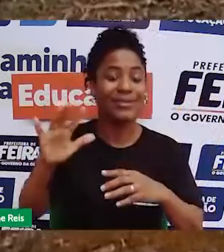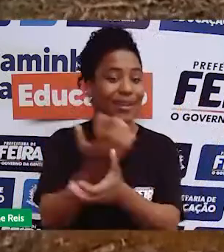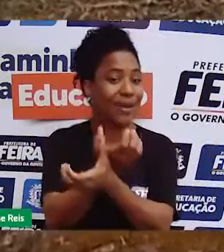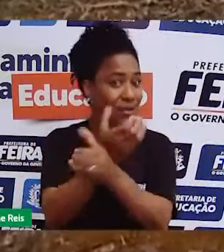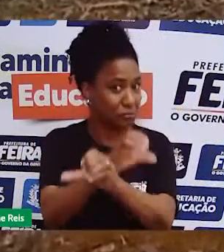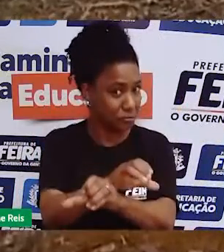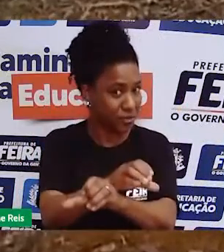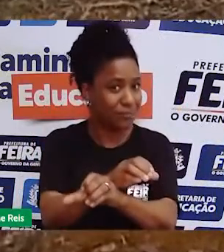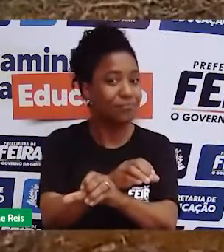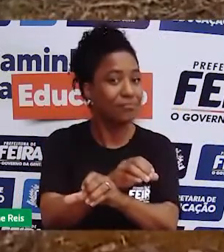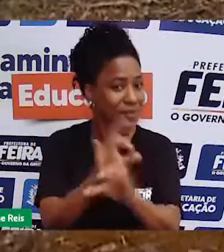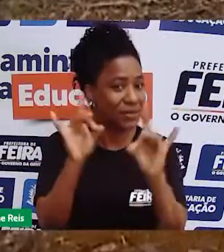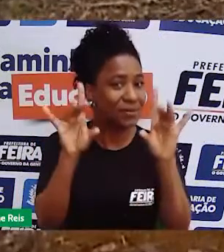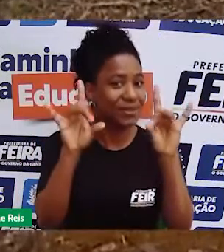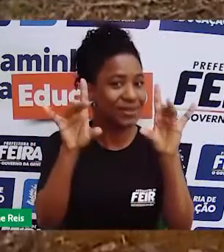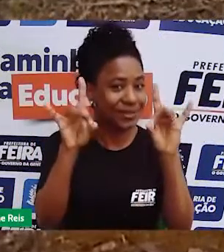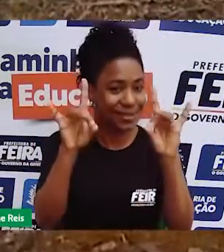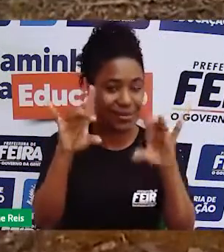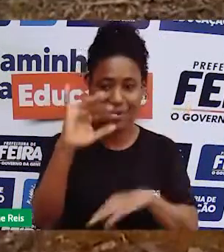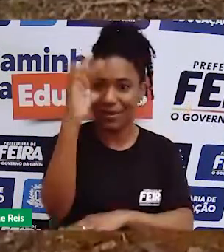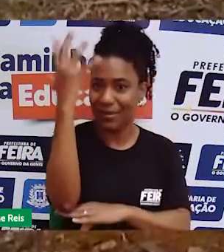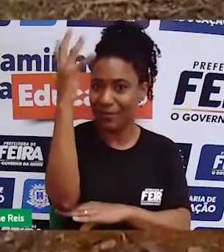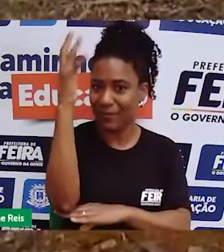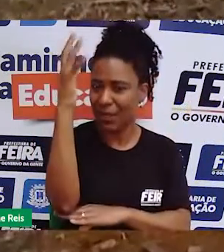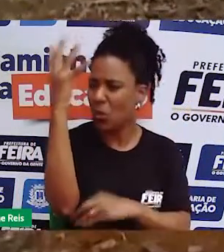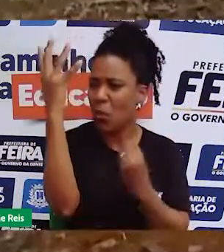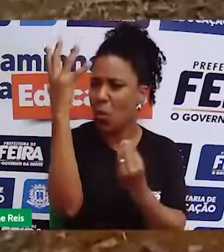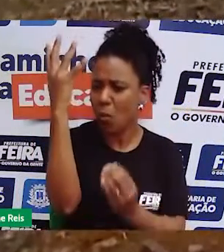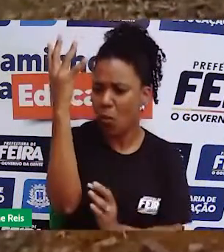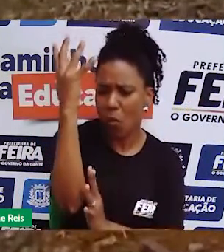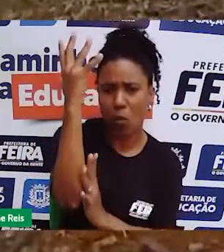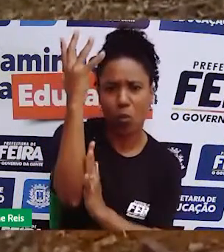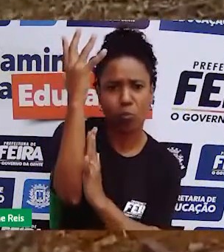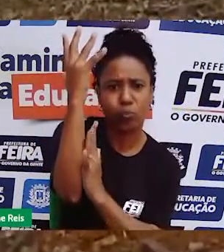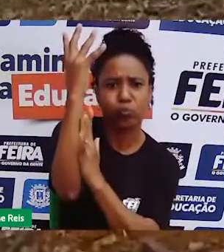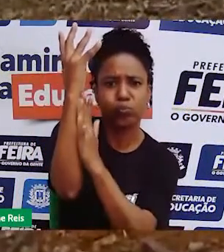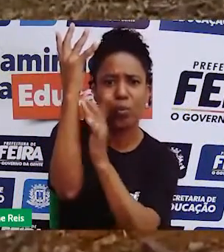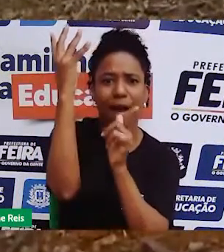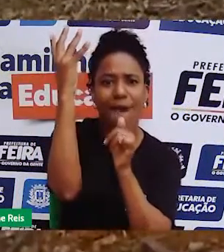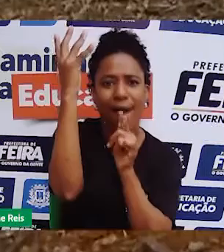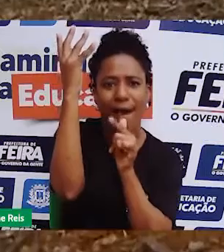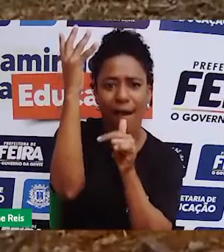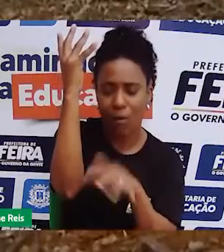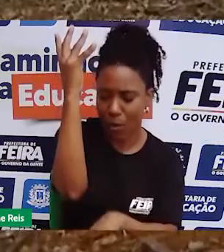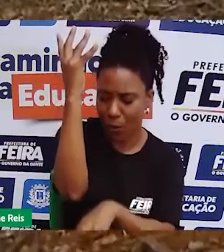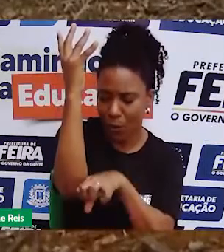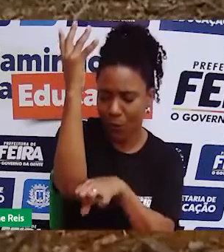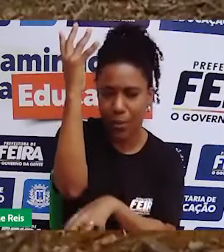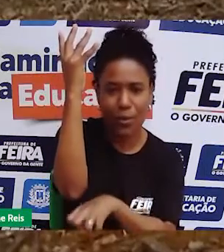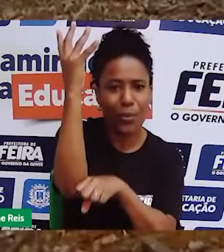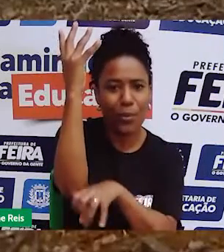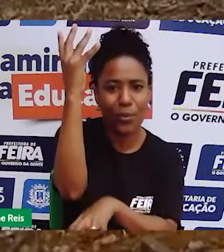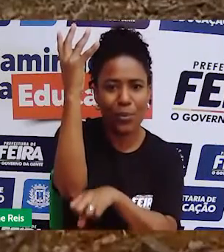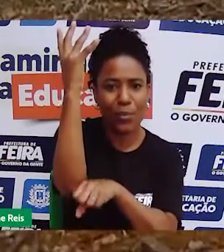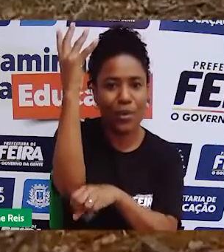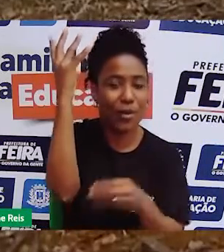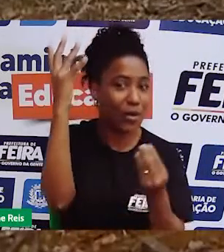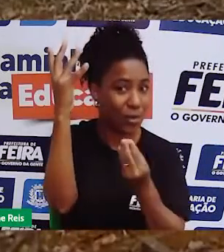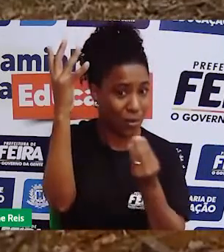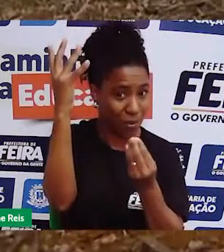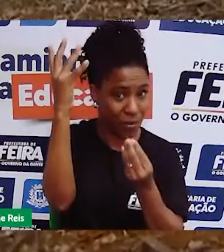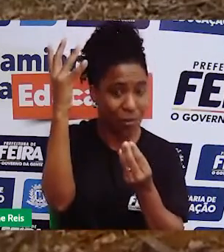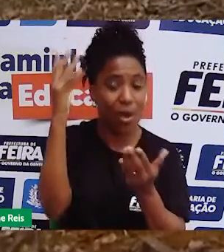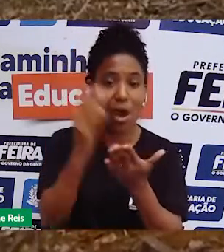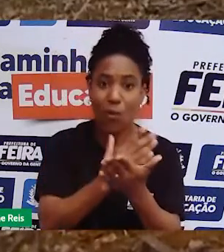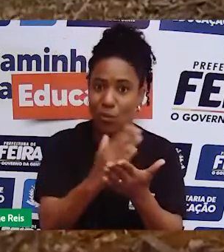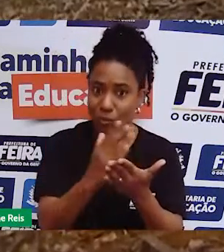raízes ou no tronco. Por isso eu pedi para o seu Vial explicar para a gente, ensinar. É uma técnica que muitos sertanejos já conhecem por